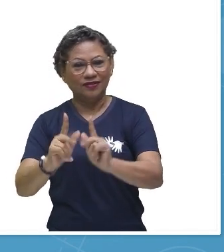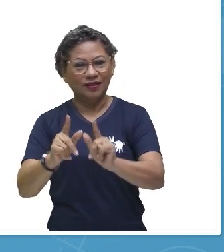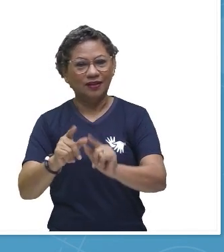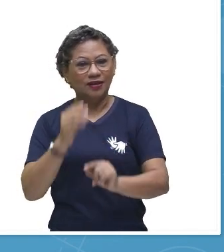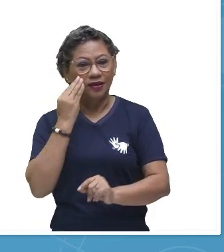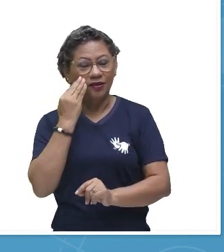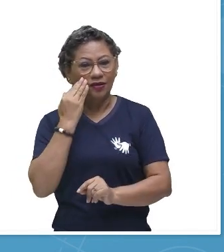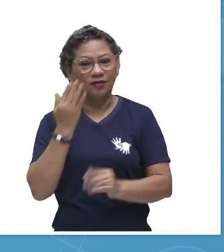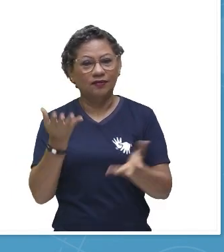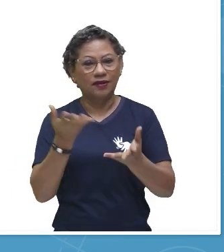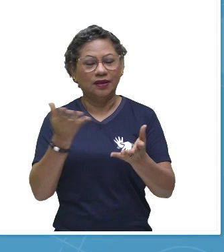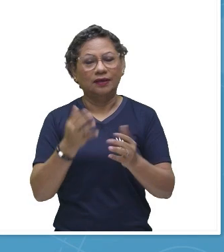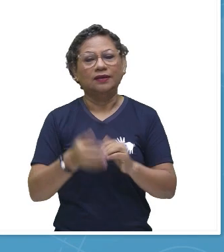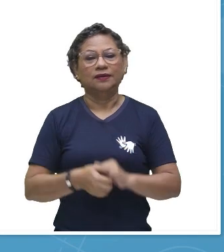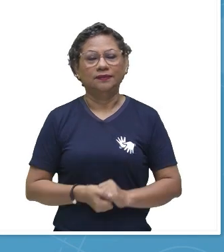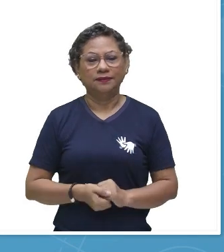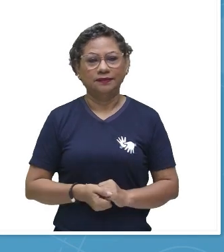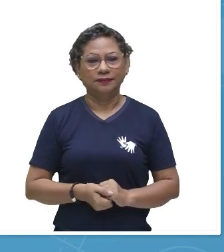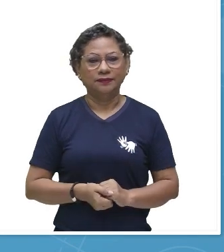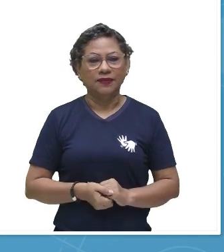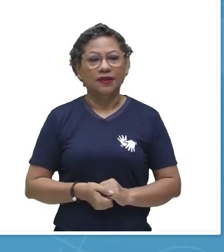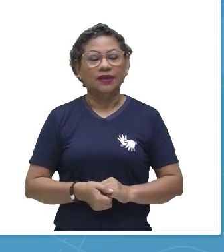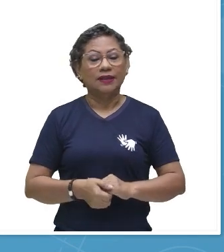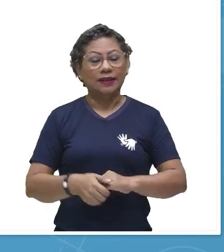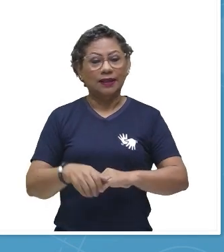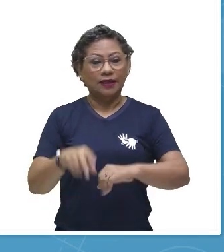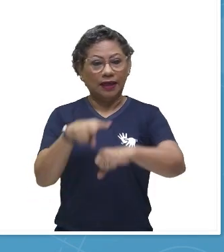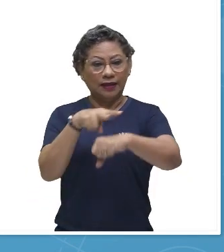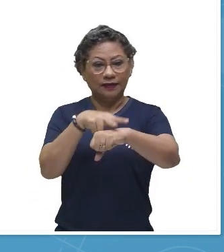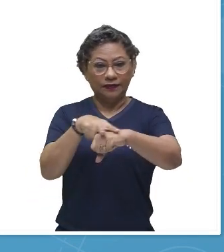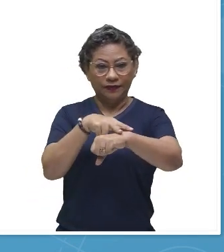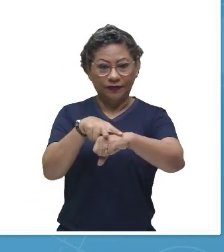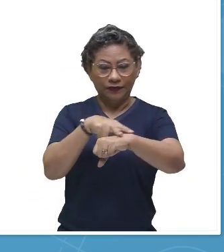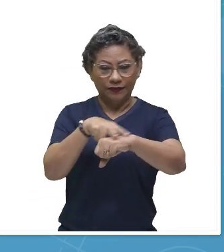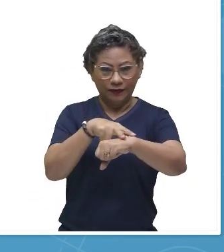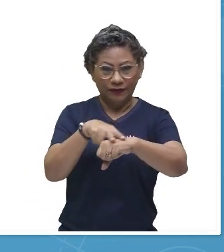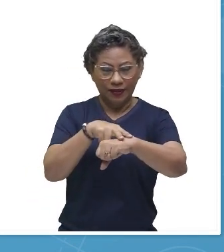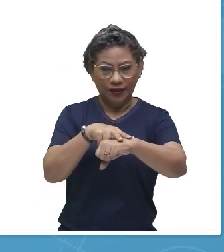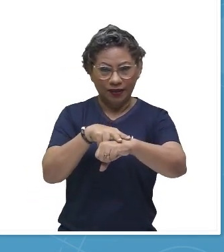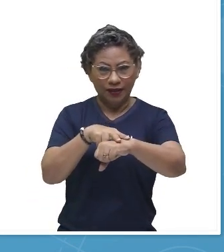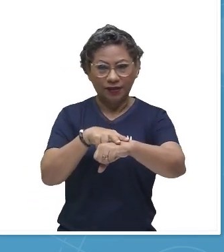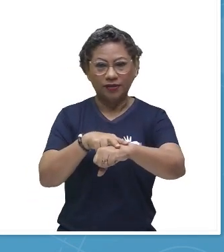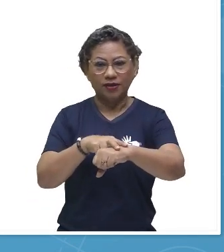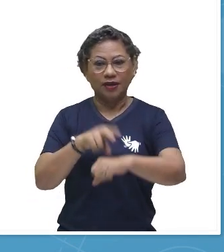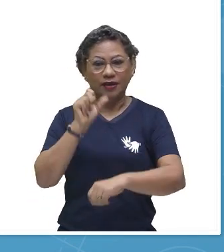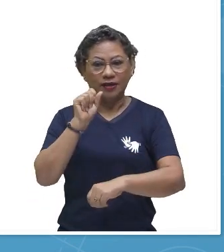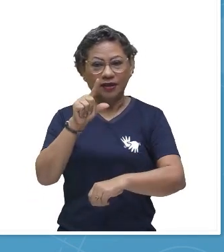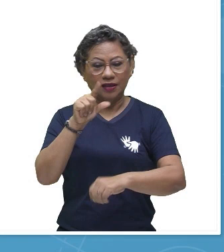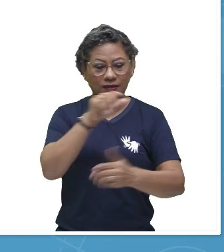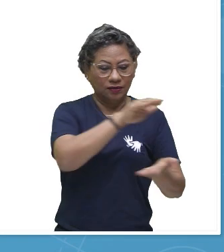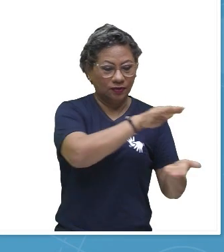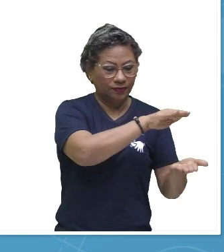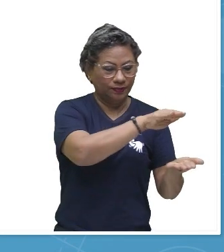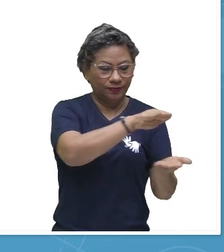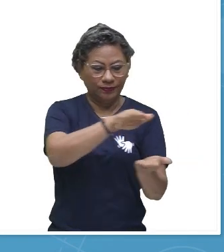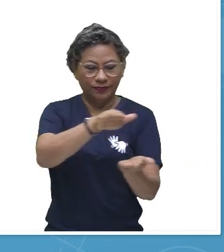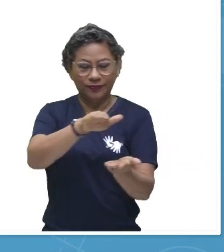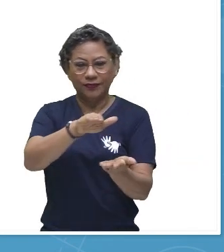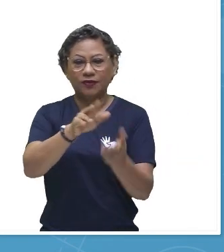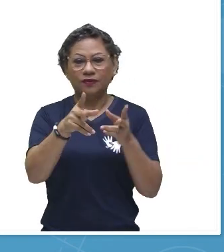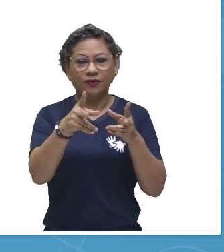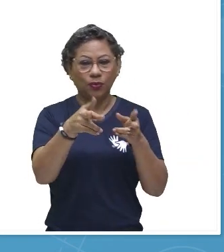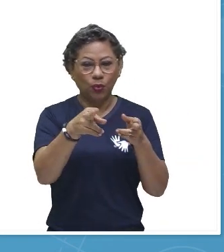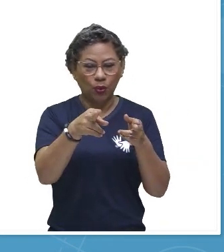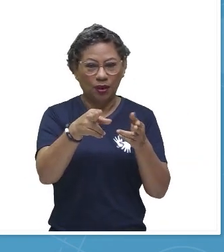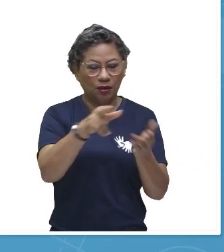Vejam que tanto a reta verde quanto a reta azul estão no mesmo plano, estão